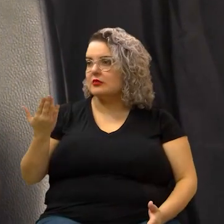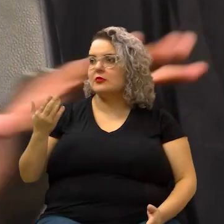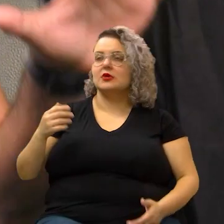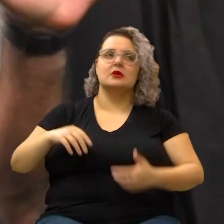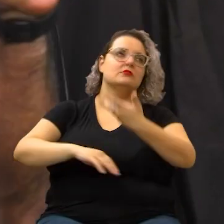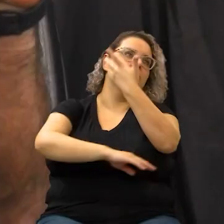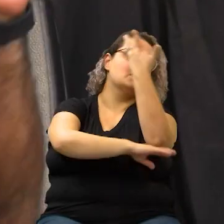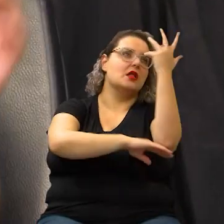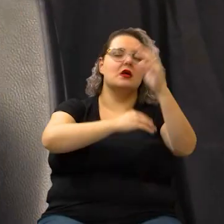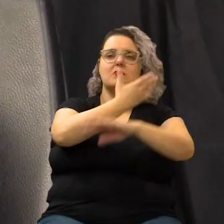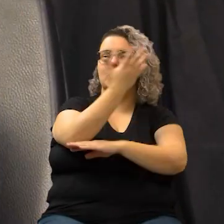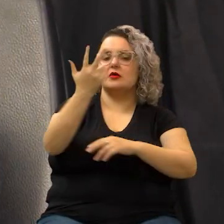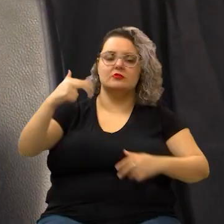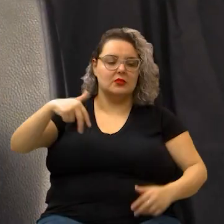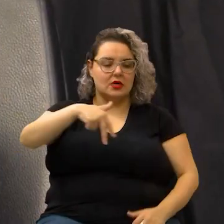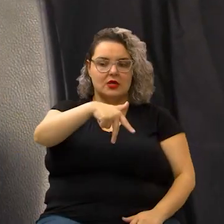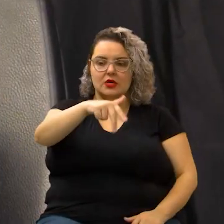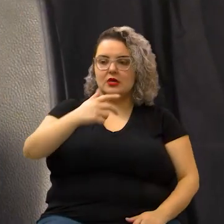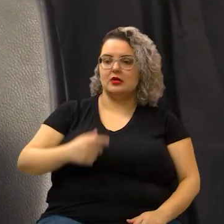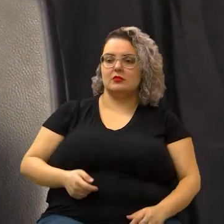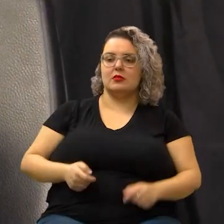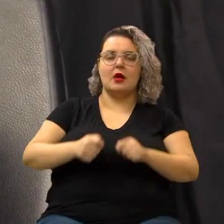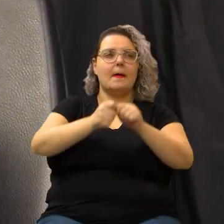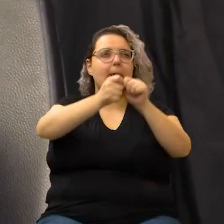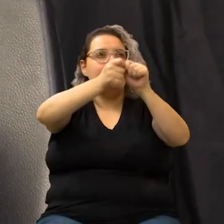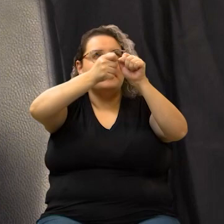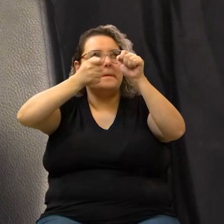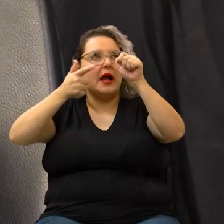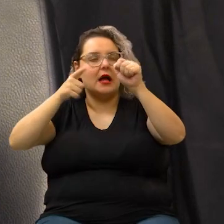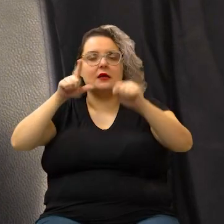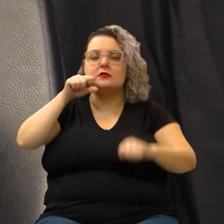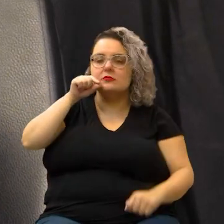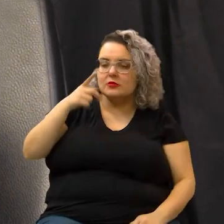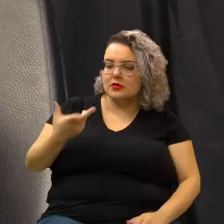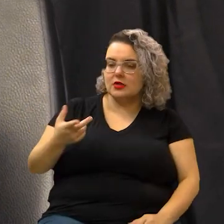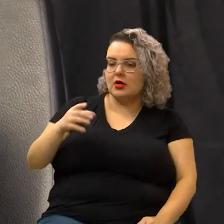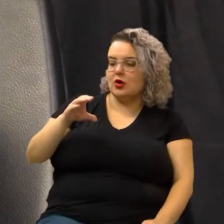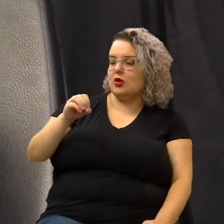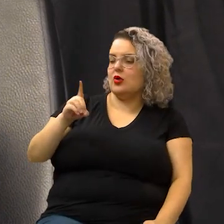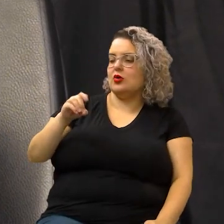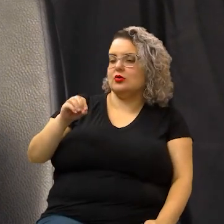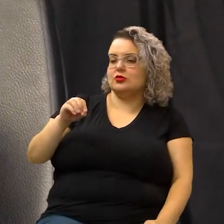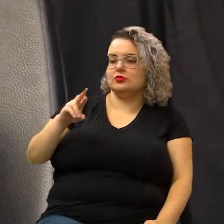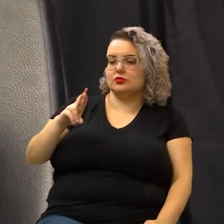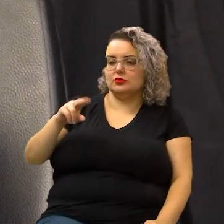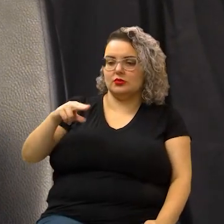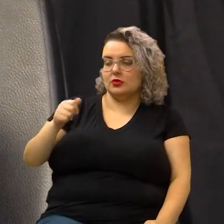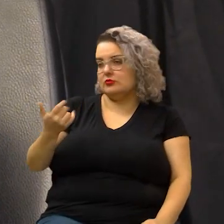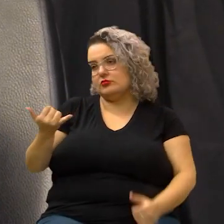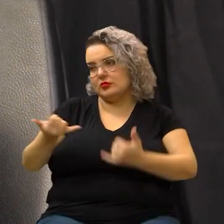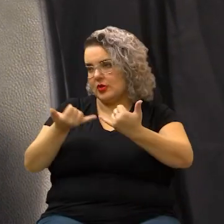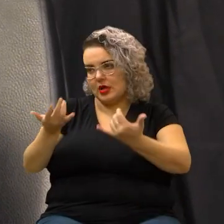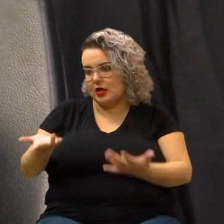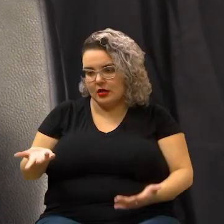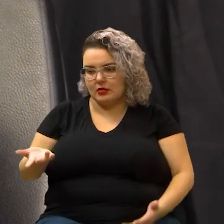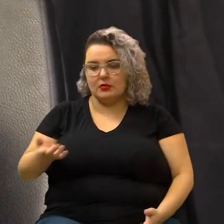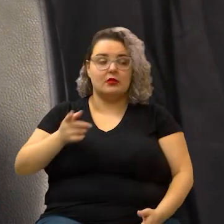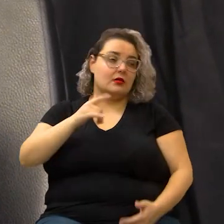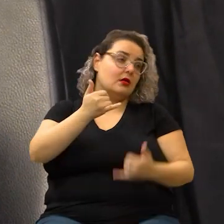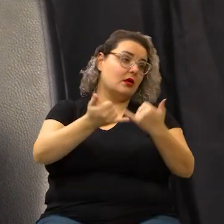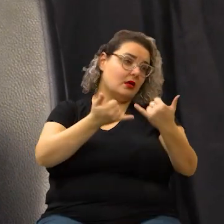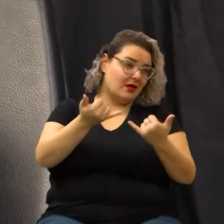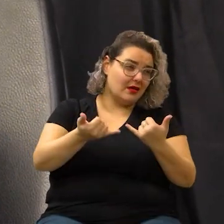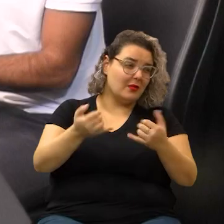pra mata pra pegar estilingue, caçar passarinho, caçar codorna, brincar ali. Era